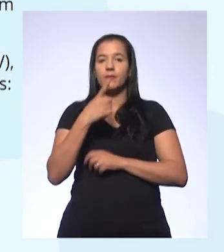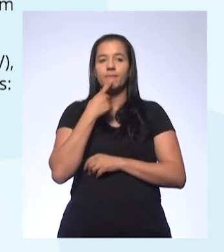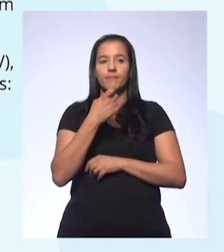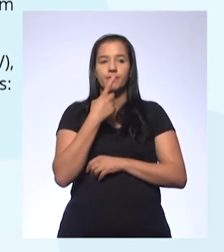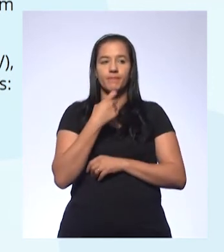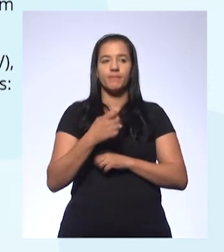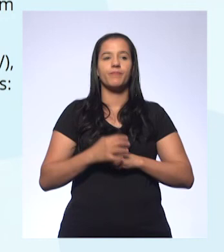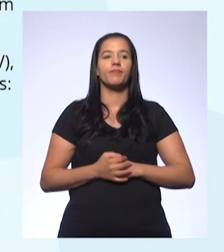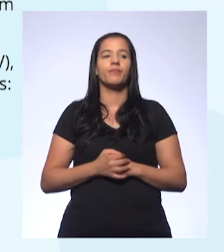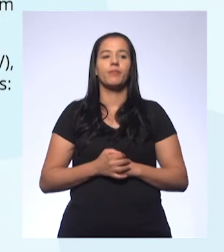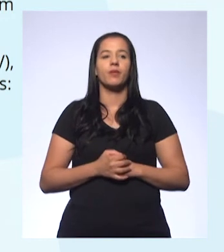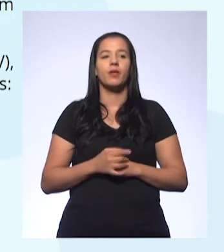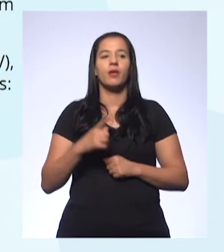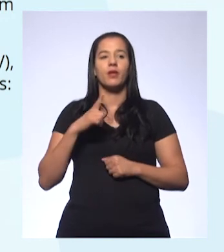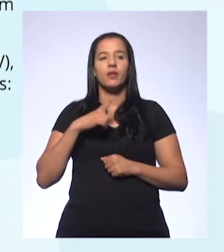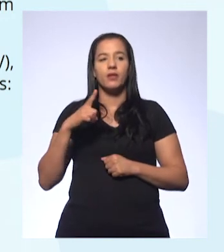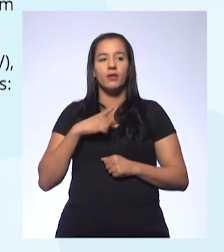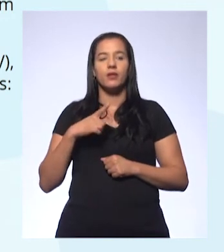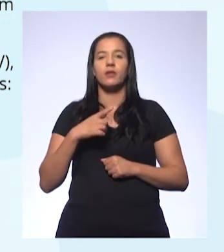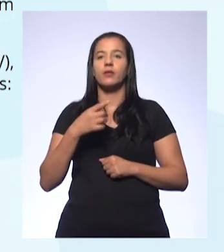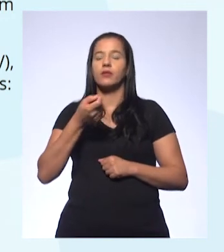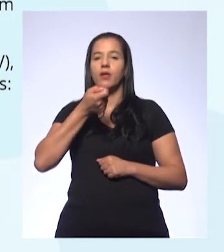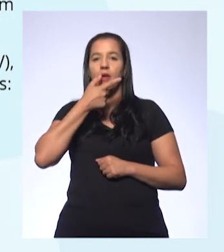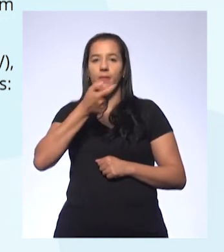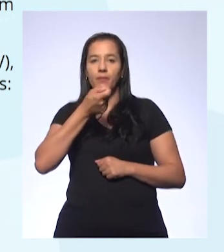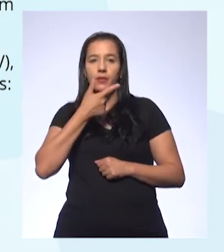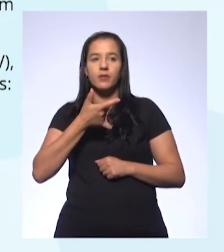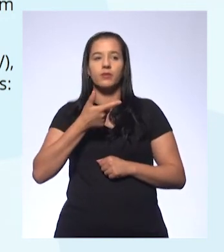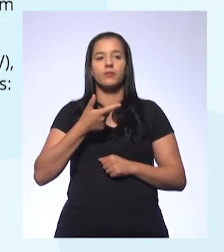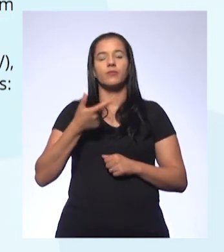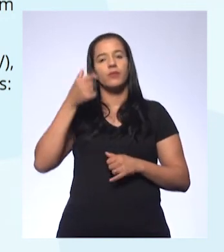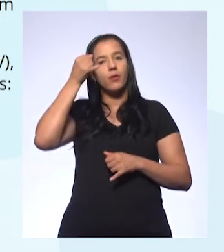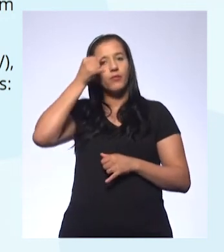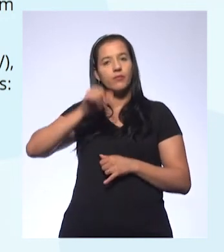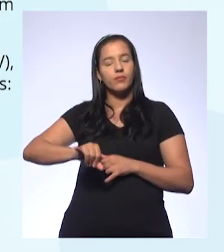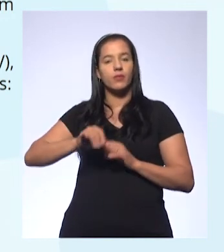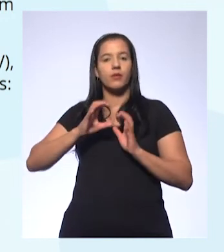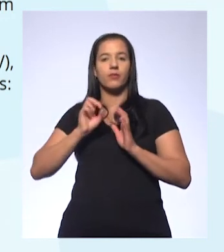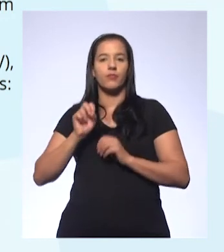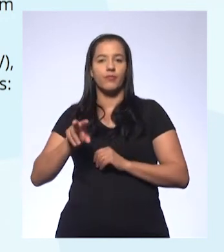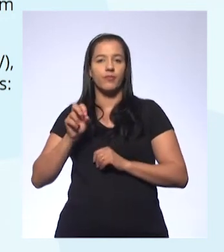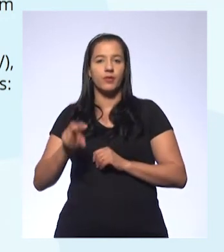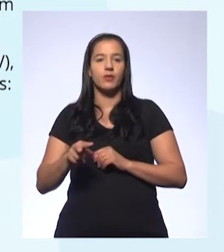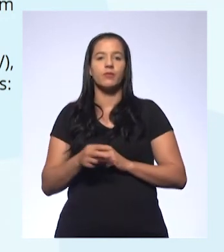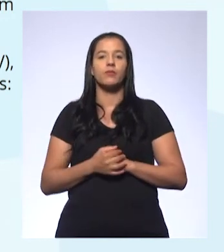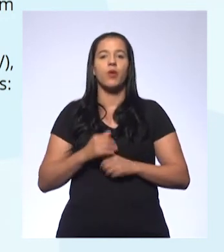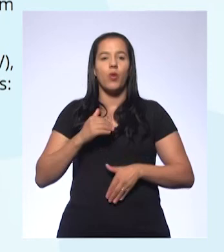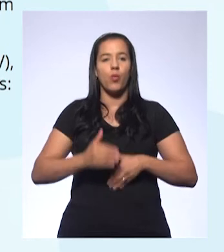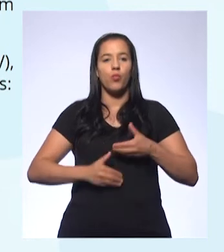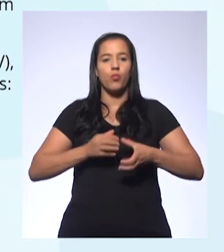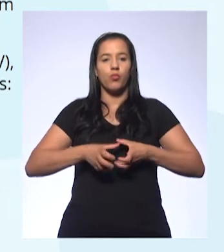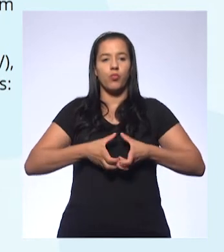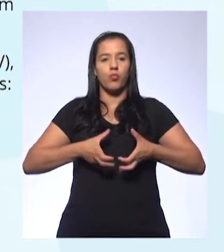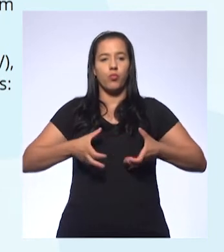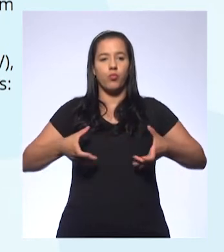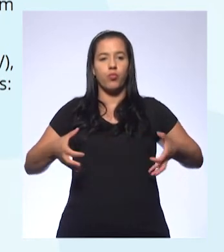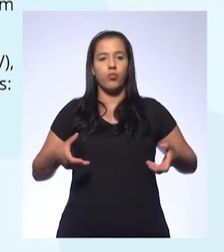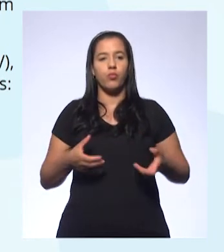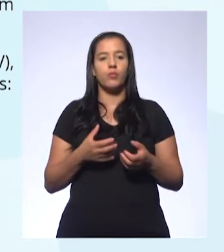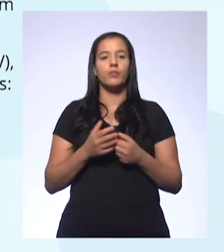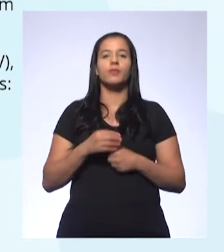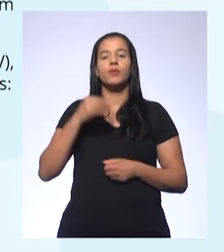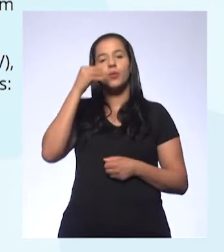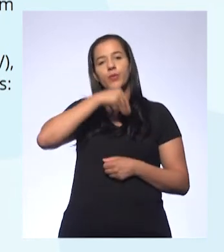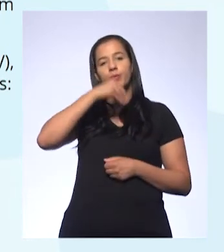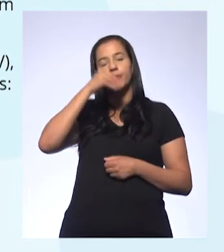sangue, o tratamento é feito por medicamentos antivirais, né, que impedem a multiplicação do vírus, evitam o enfraquecimento